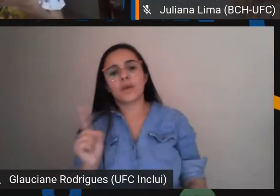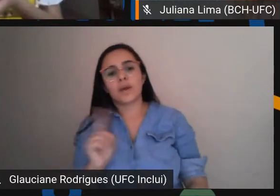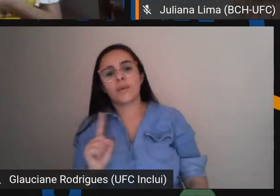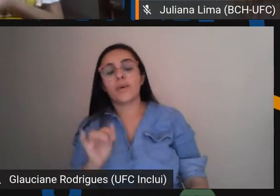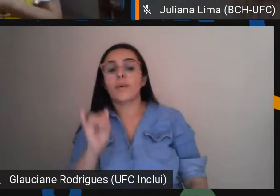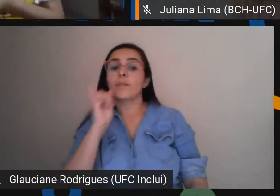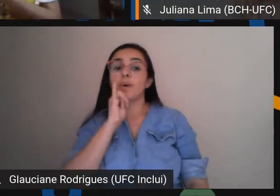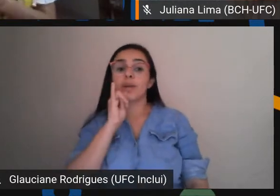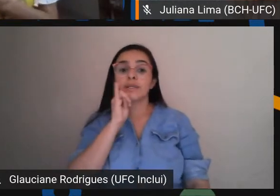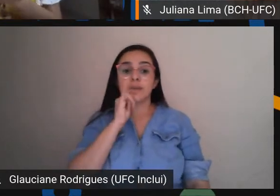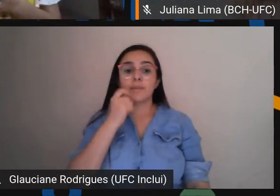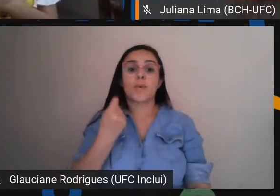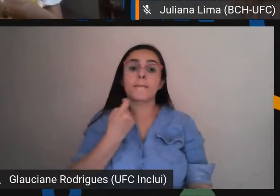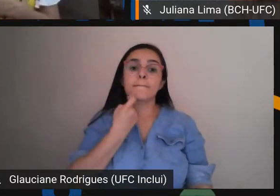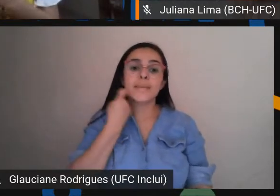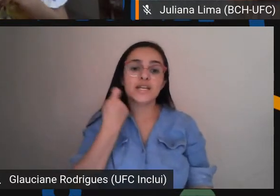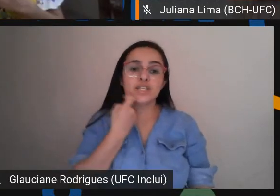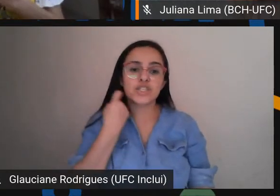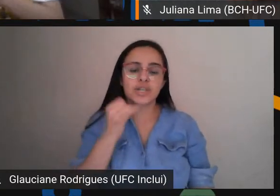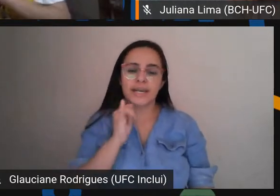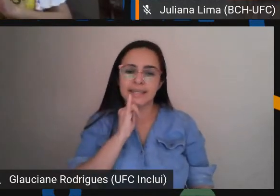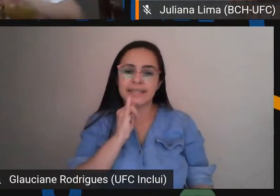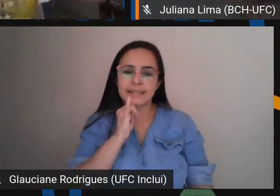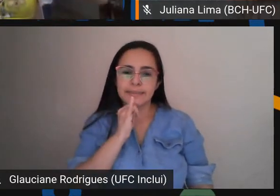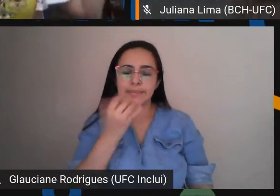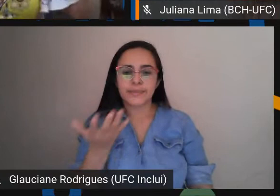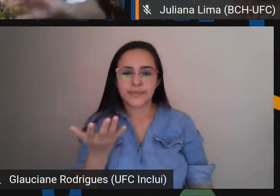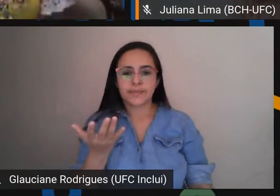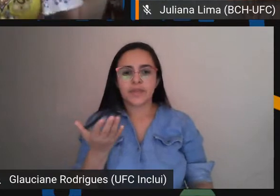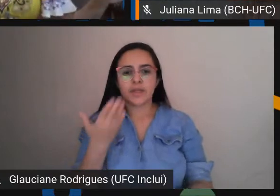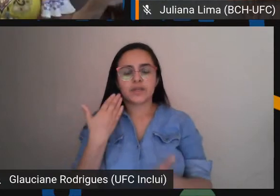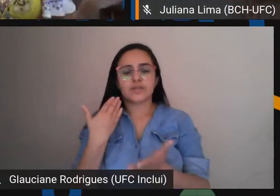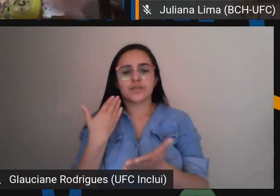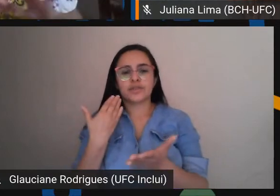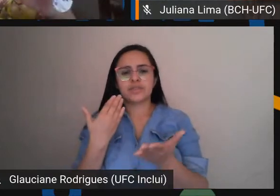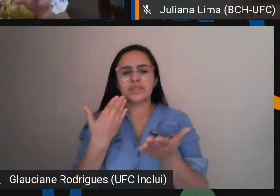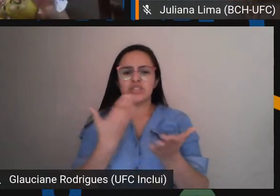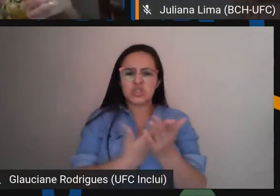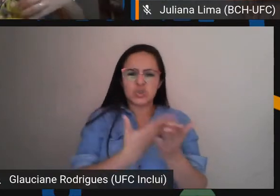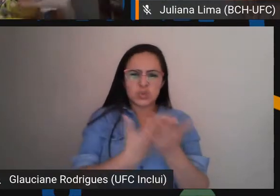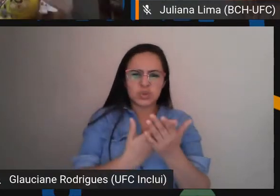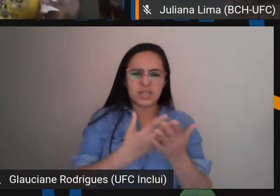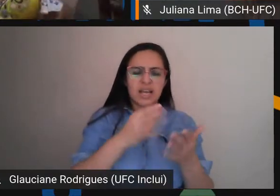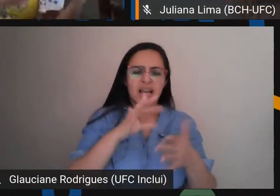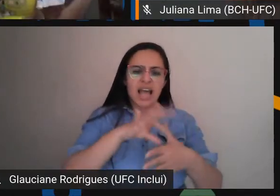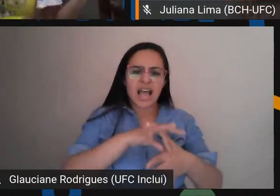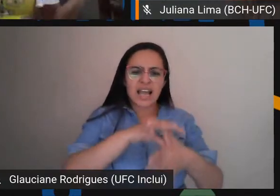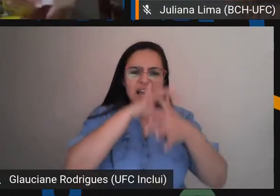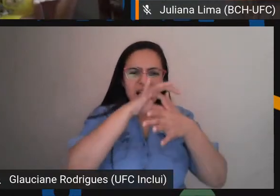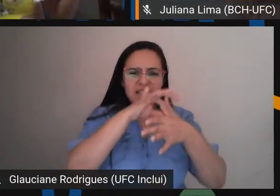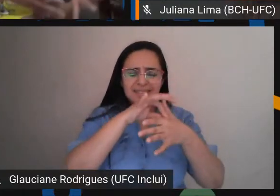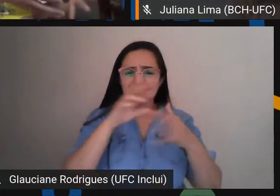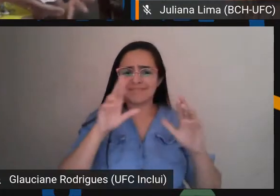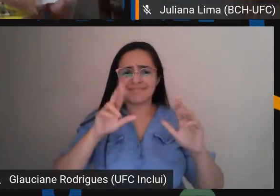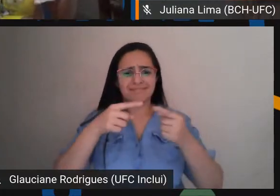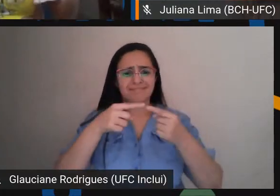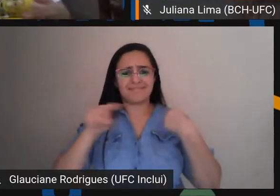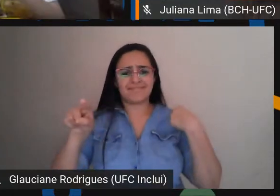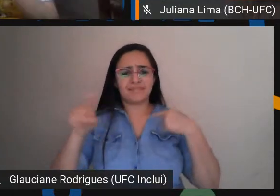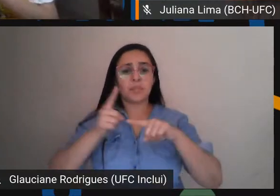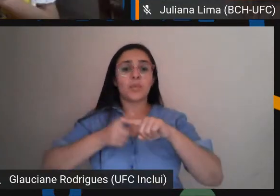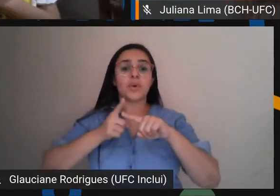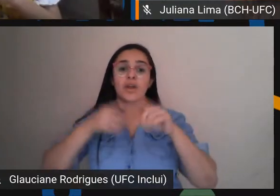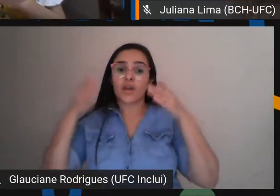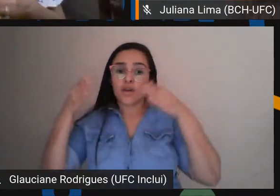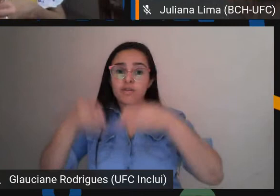peixe, né? Se é um estudo que verificou carne, não é elegível, então não vai ser incluído, né? E aí, se extrai o dado